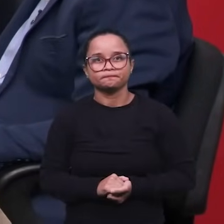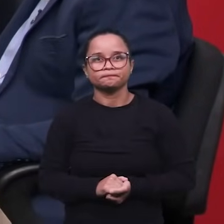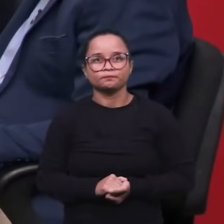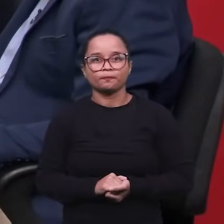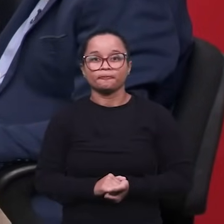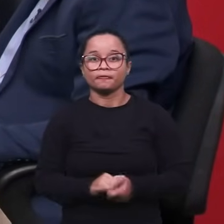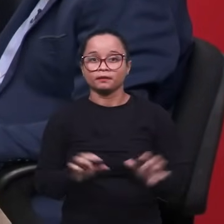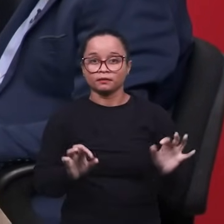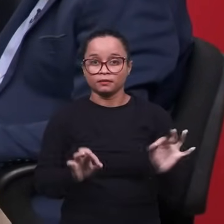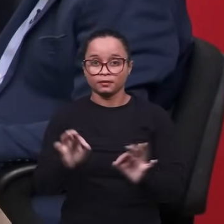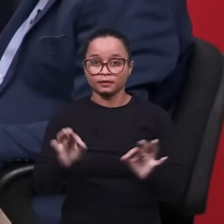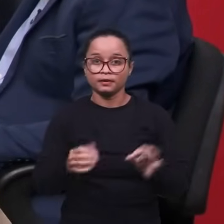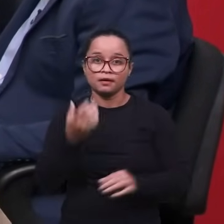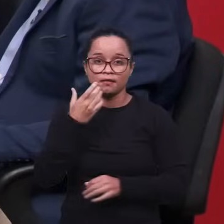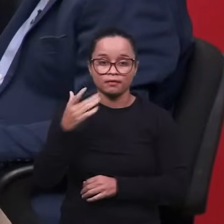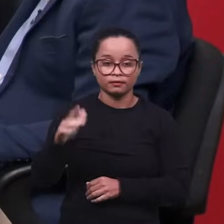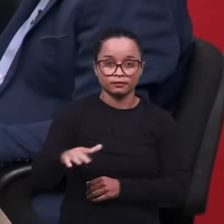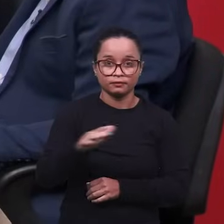preparar a criança para o futuro.